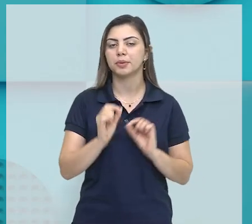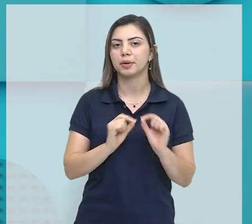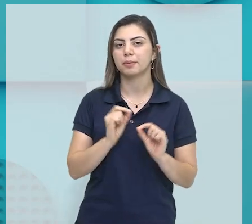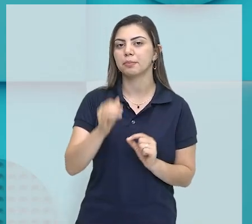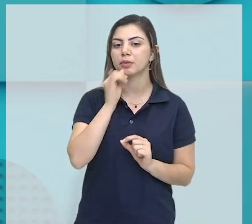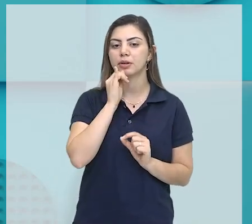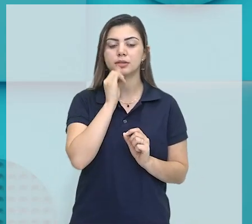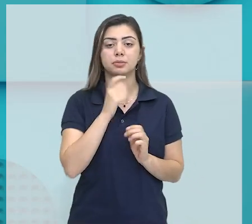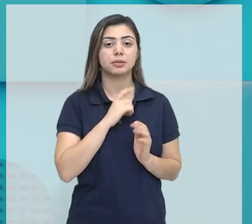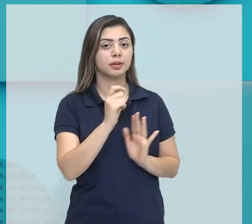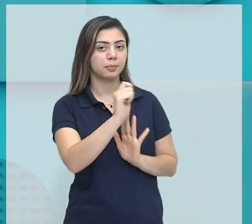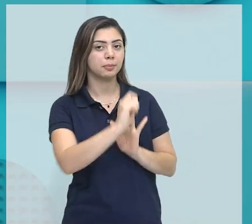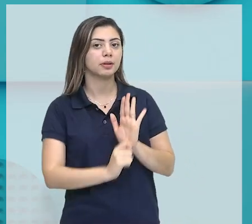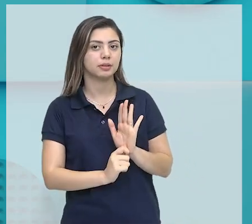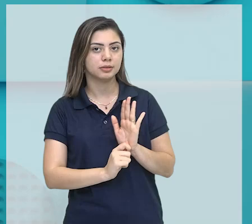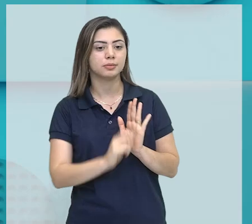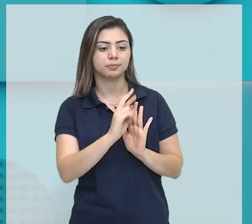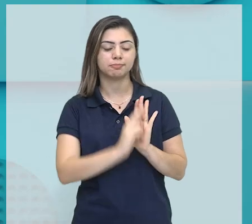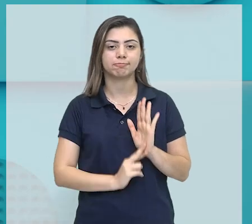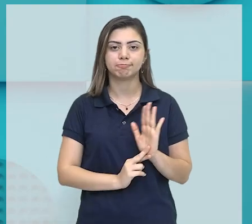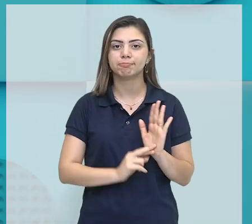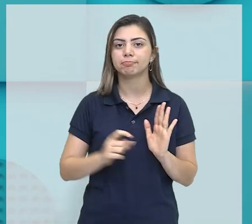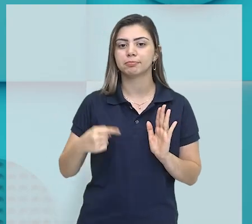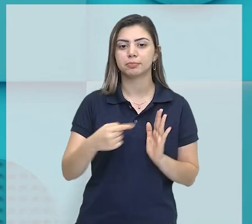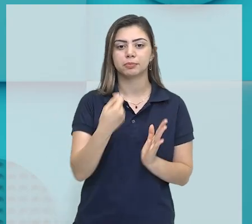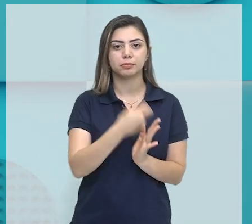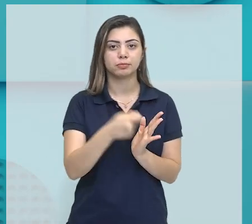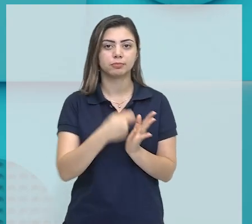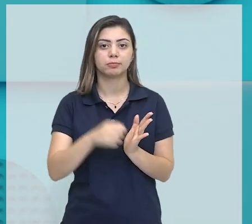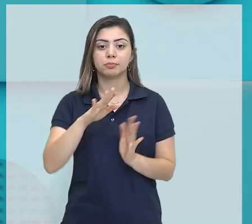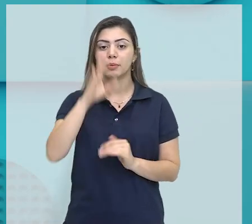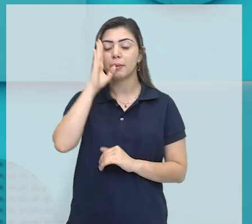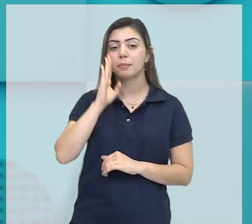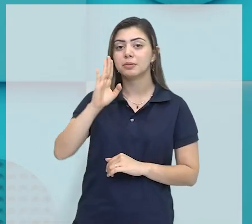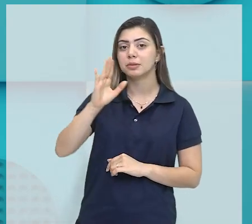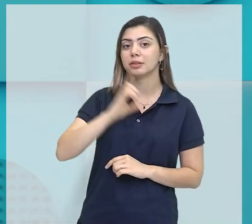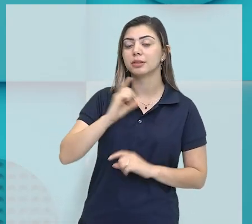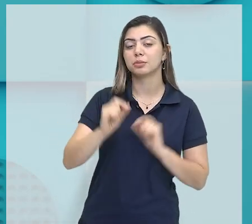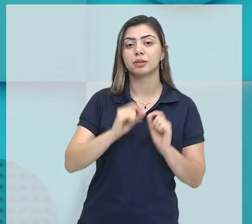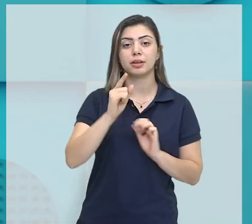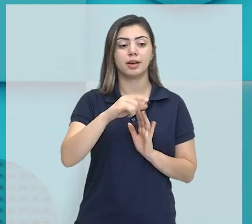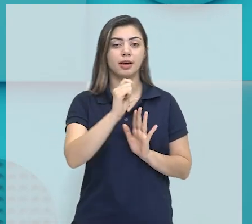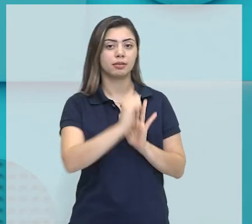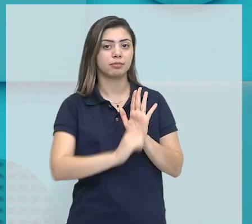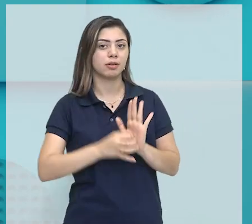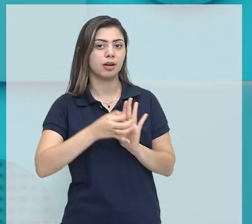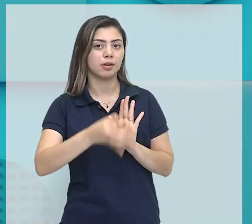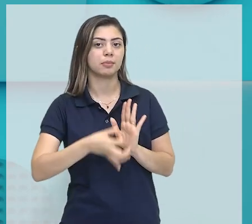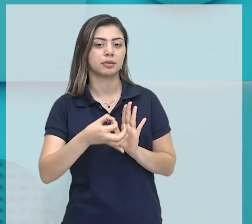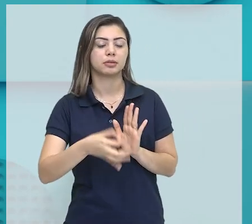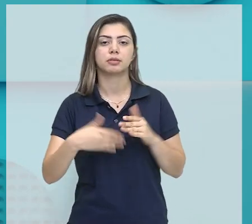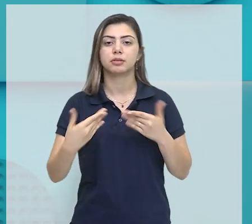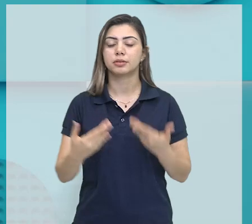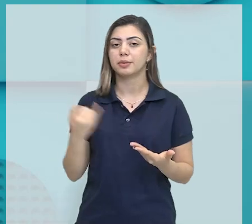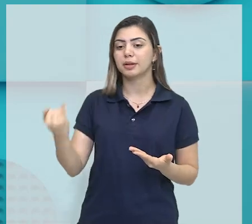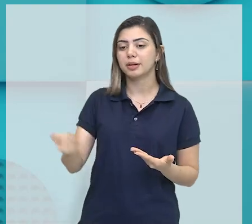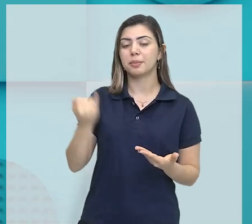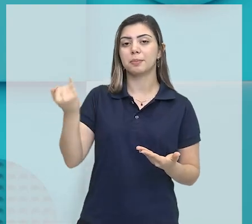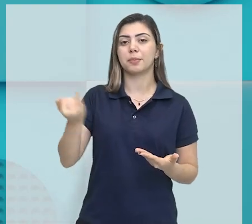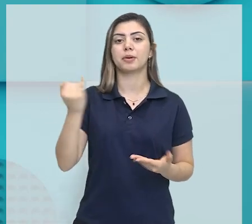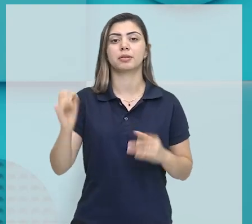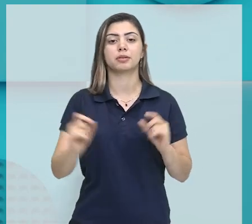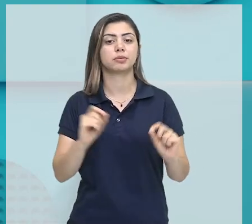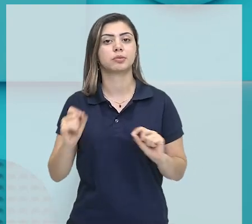uma redação, né, principalmente dissertativa, argumentativa, é